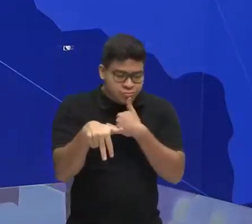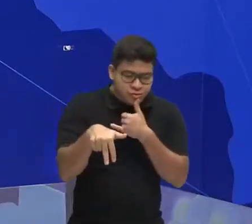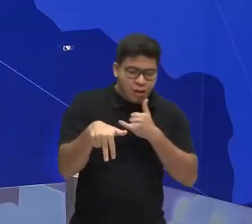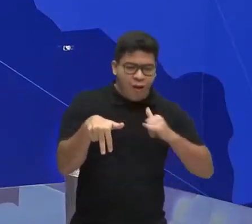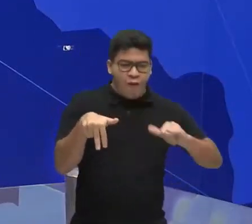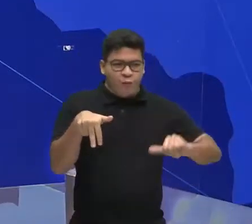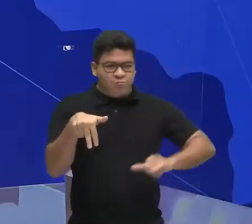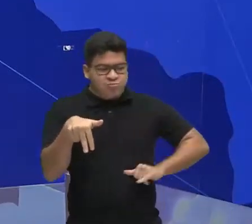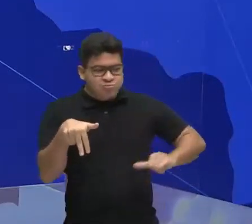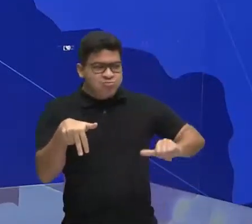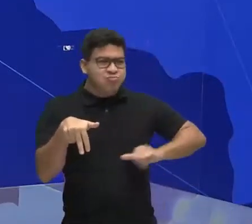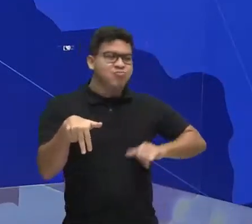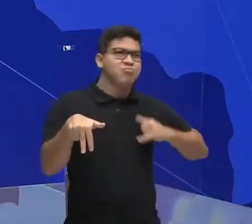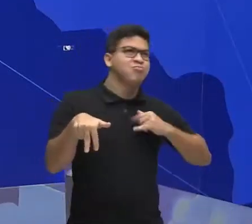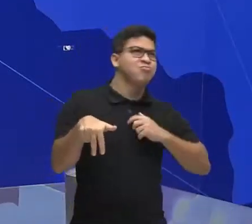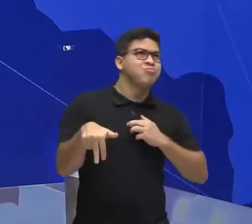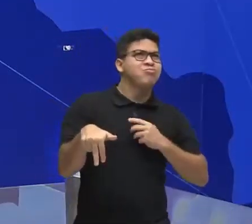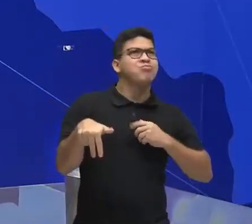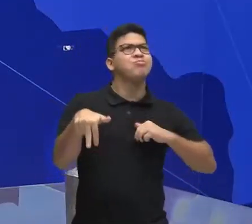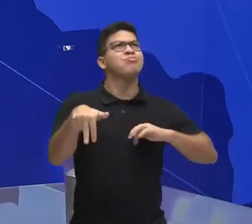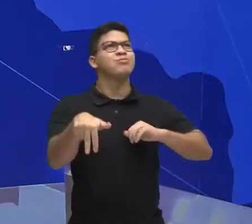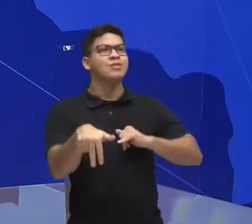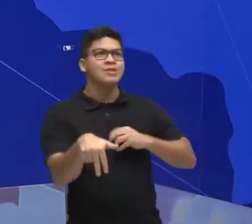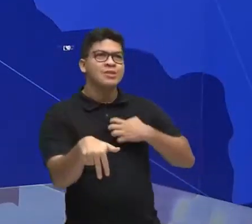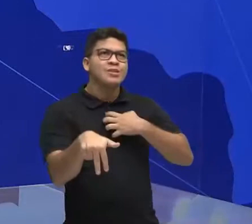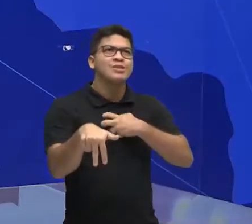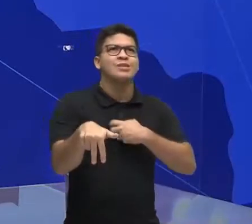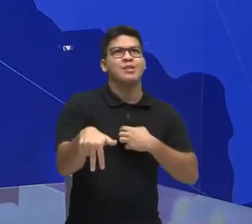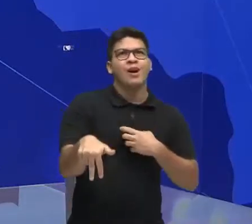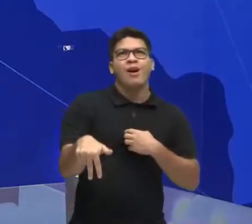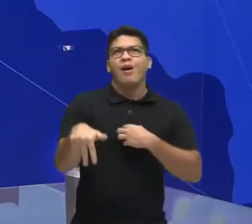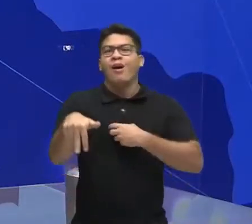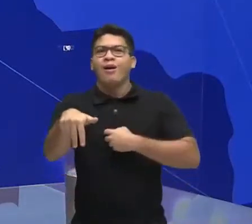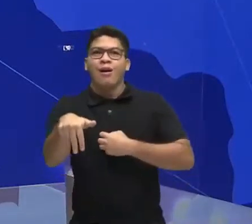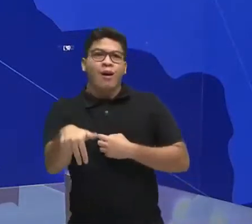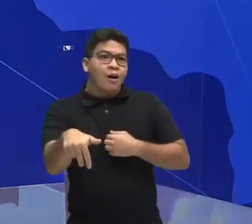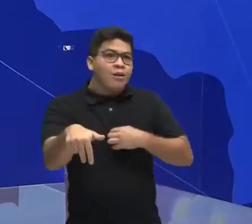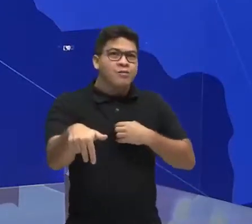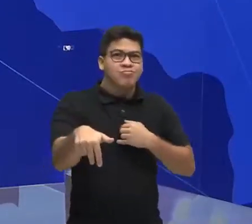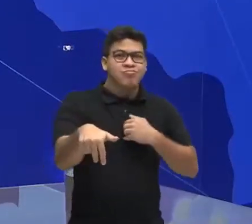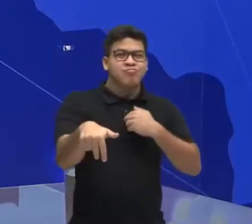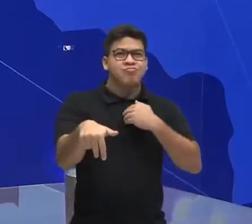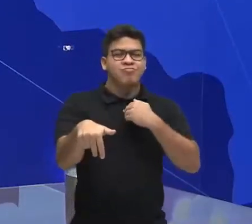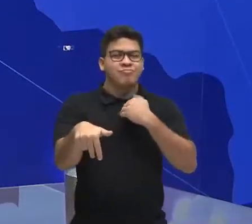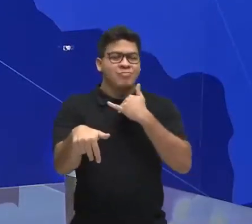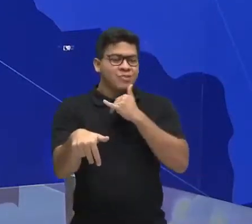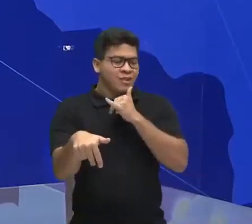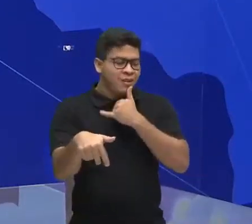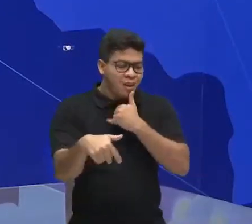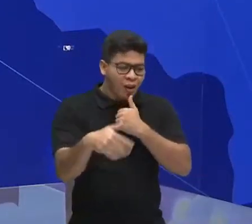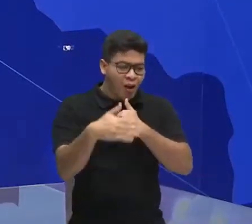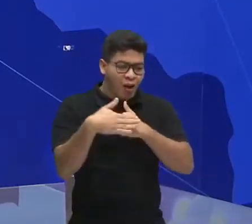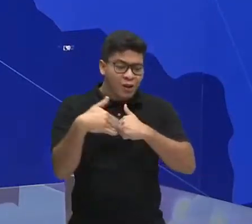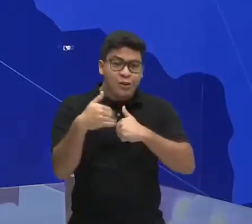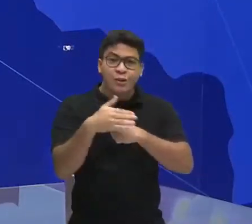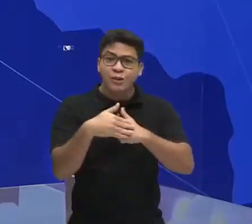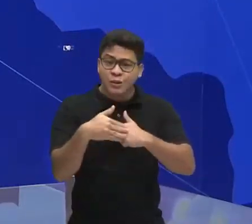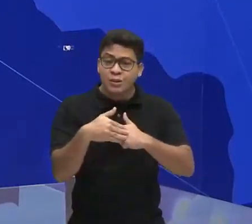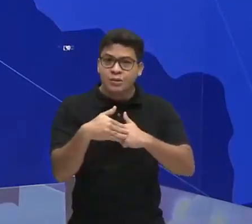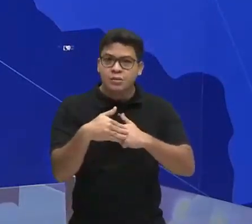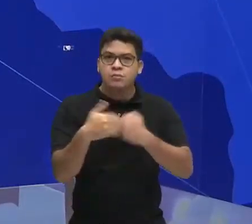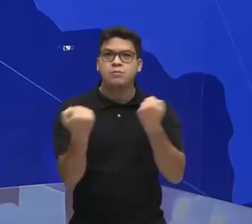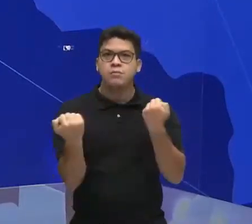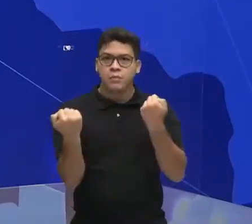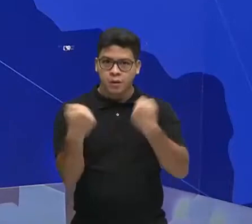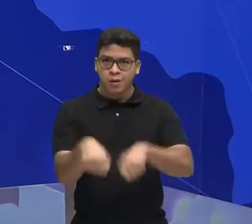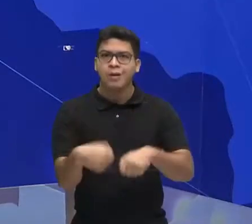e de saciação, de sede e de estar saciado, né, de carência, mas de ter carinho, a gente está aberto à